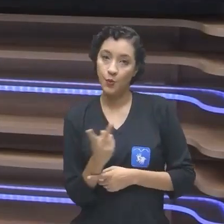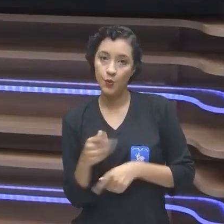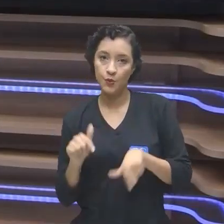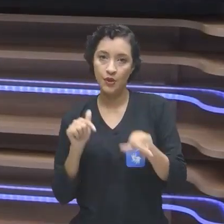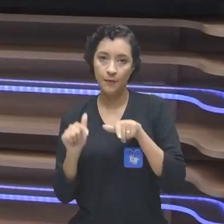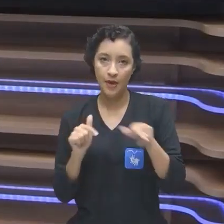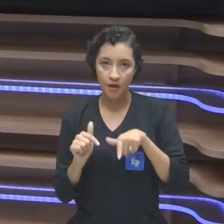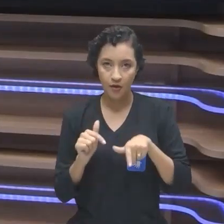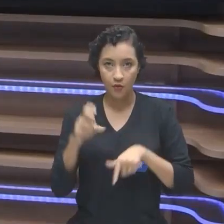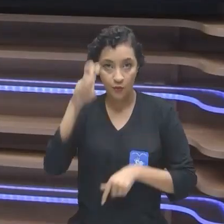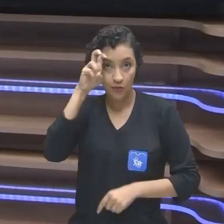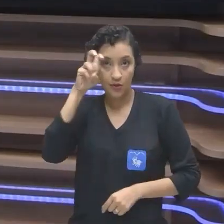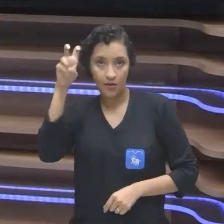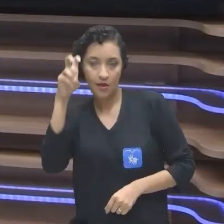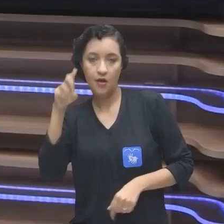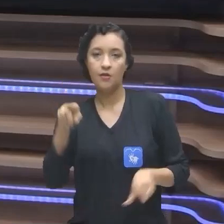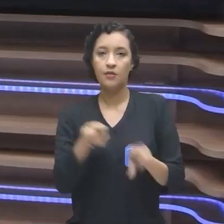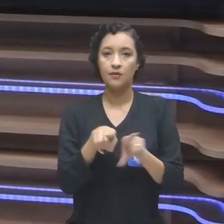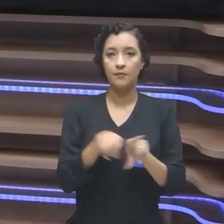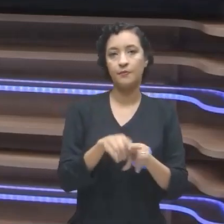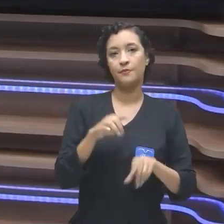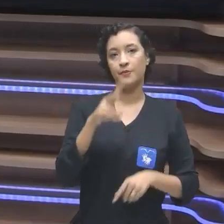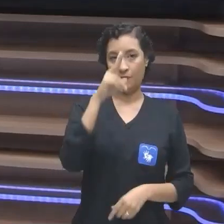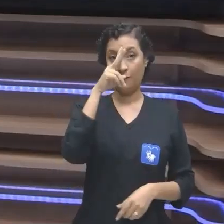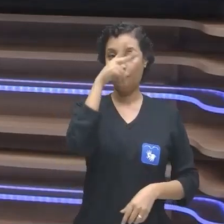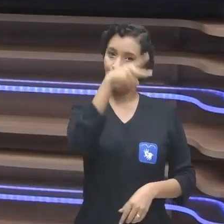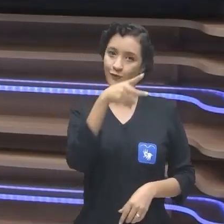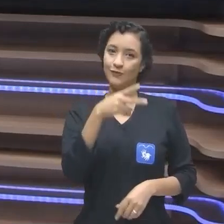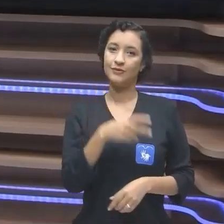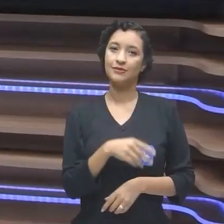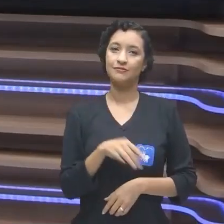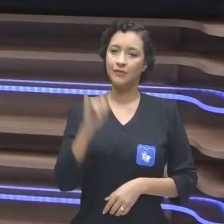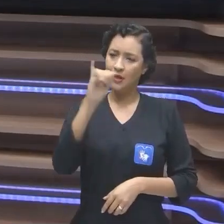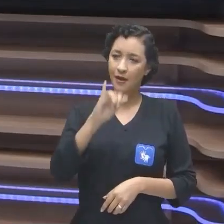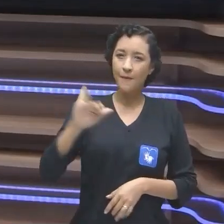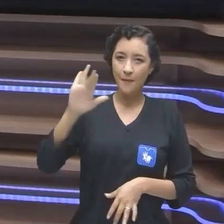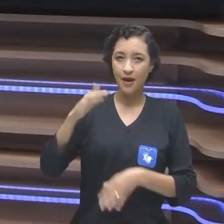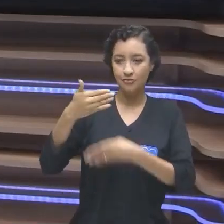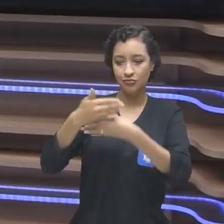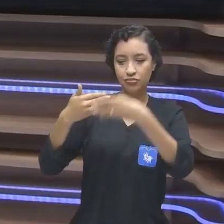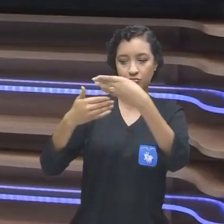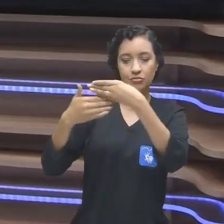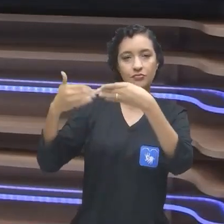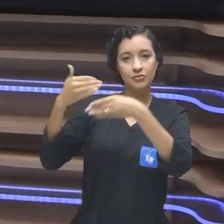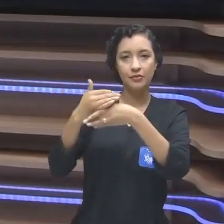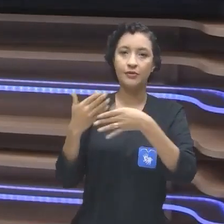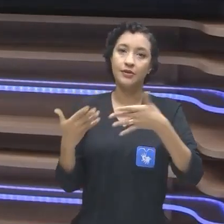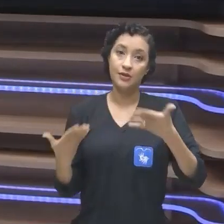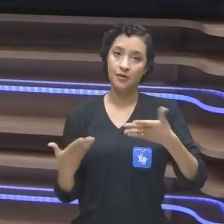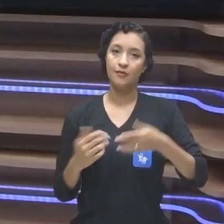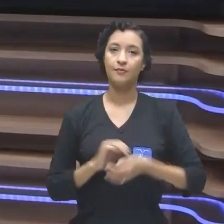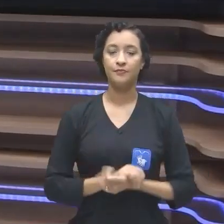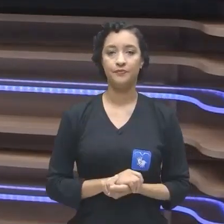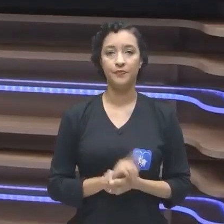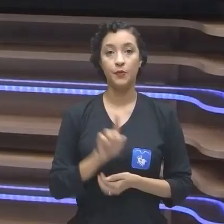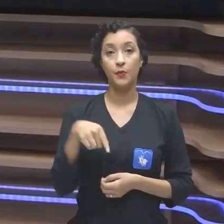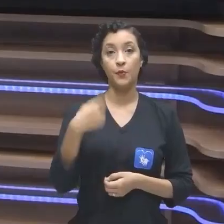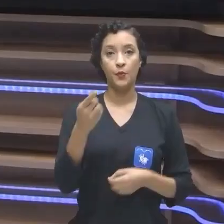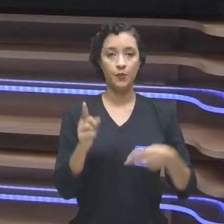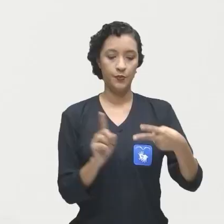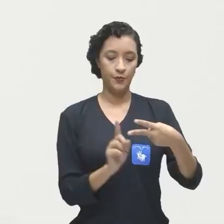de riqueza. Por isso que nós vimos na imagem lá da construção. Ela representa muito bem esse universo. Vamos para o segundo recurso?